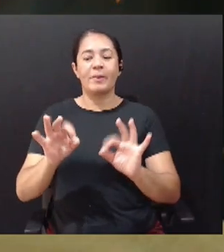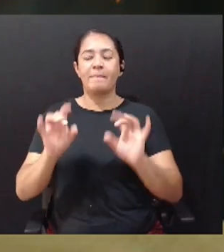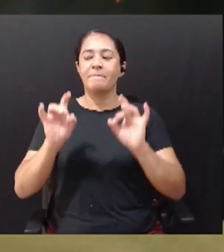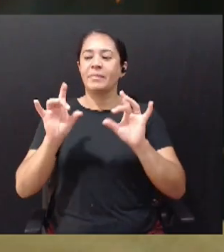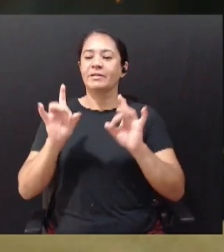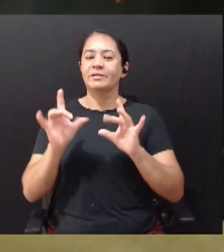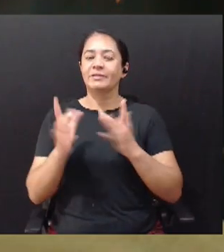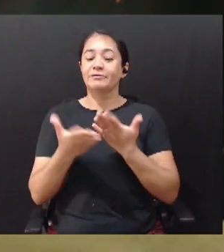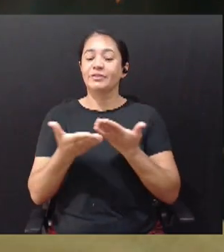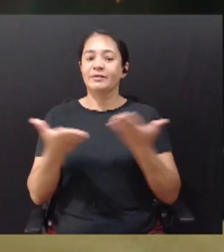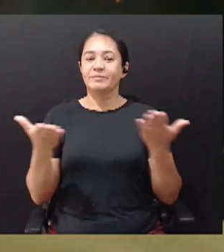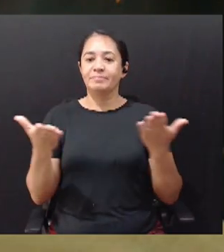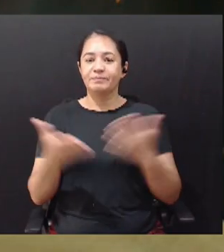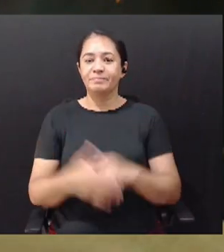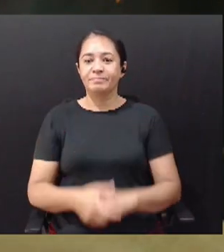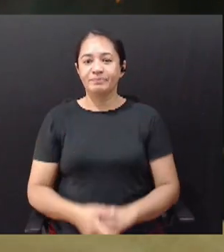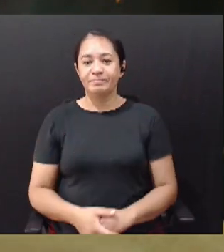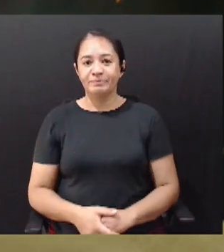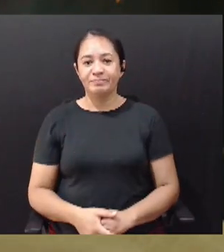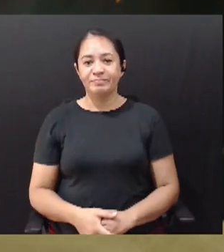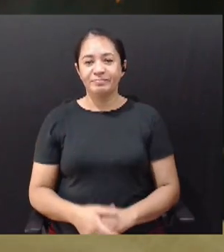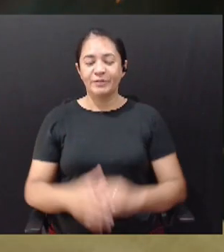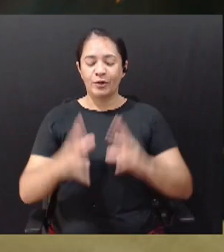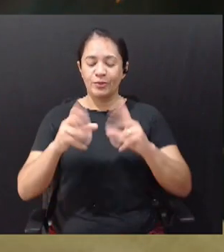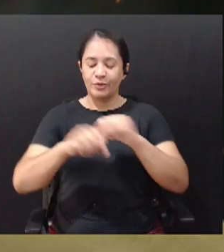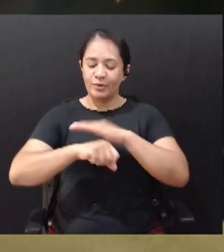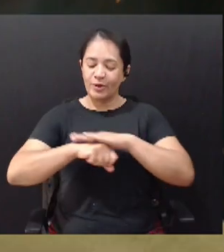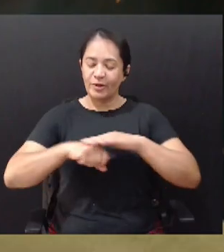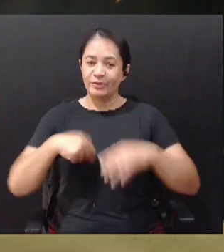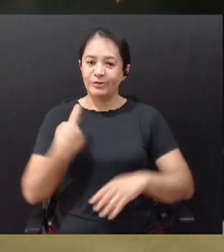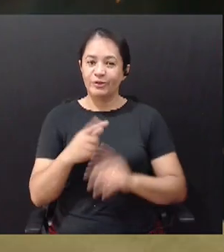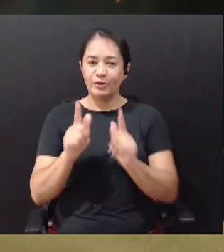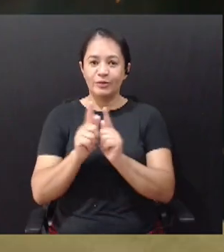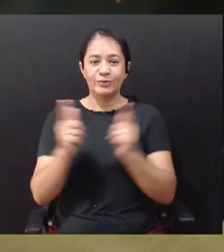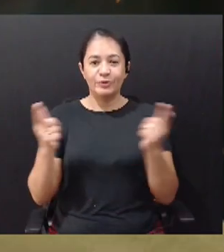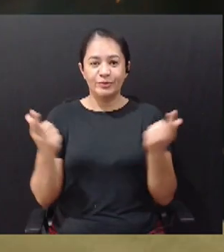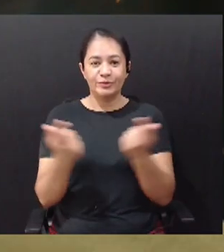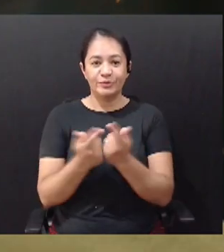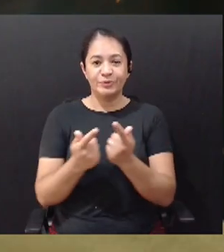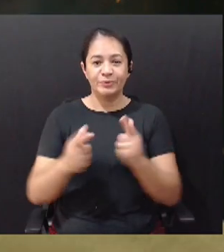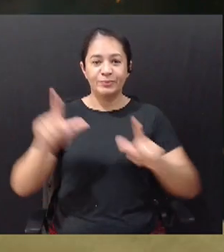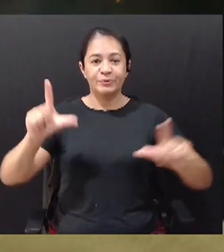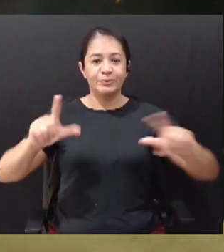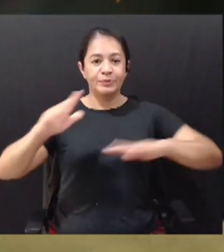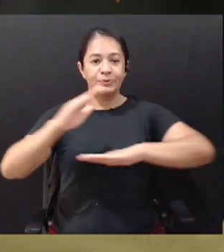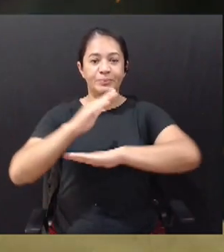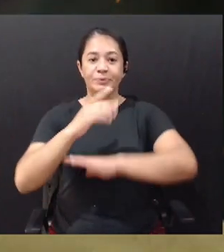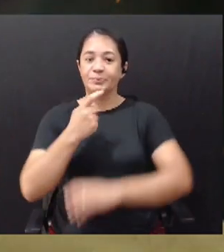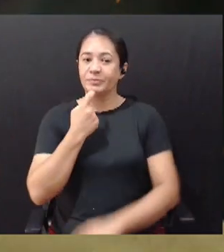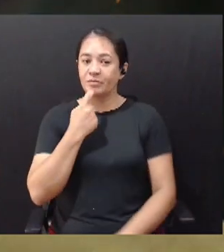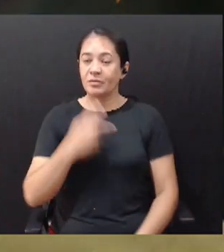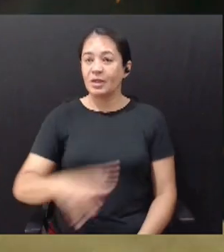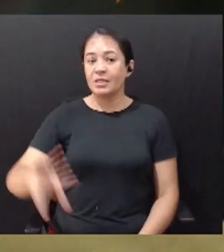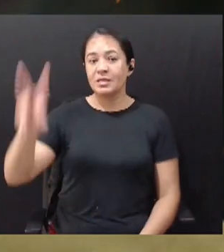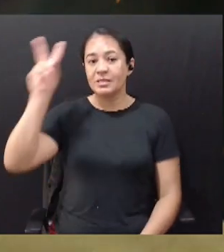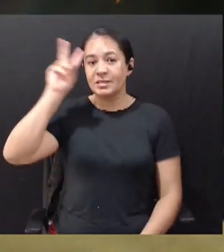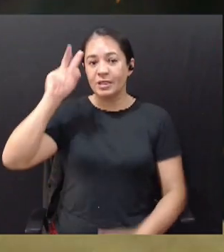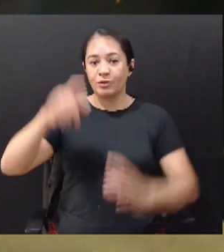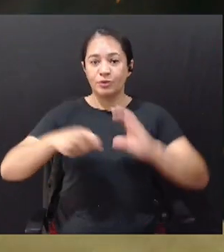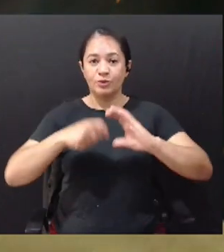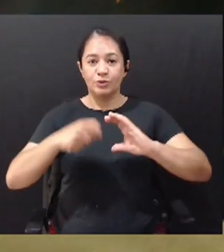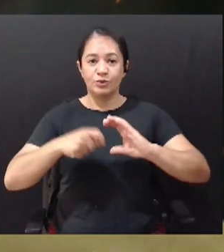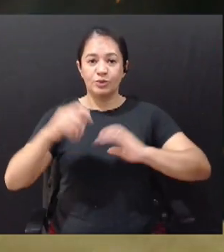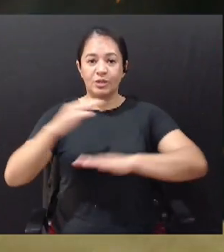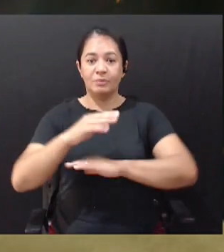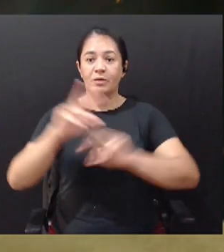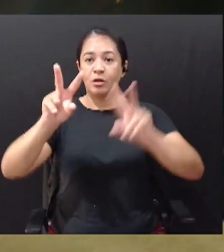você, com todo carinho da nossa equipe da TV Câmara Campinas. E segunda-feira o Estúdio Câmara traz um tema importante, a gente vai falar